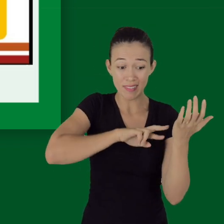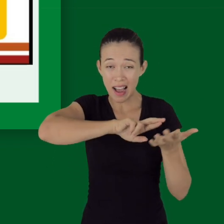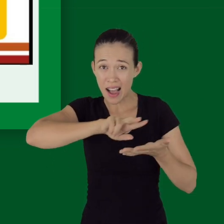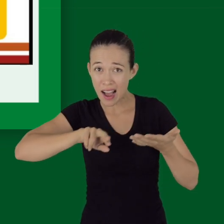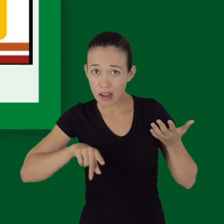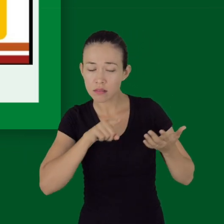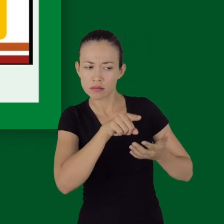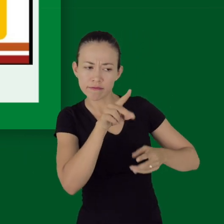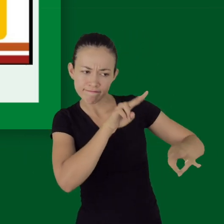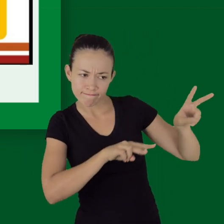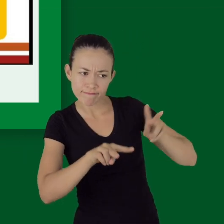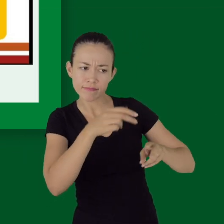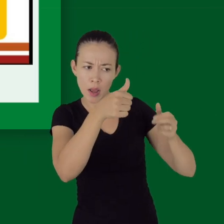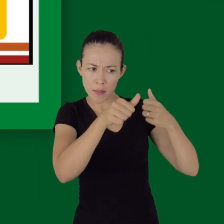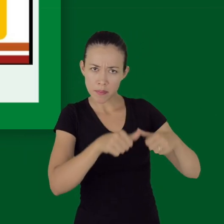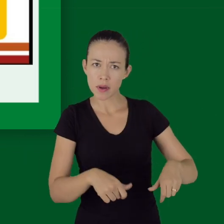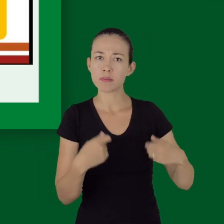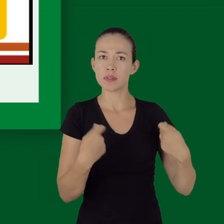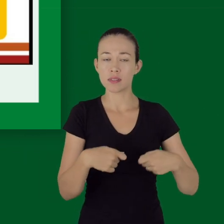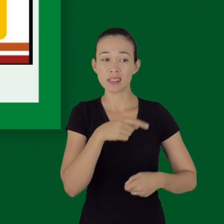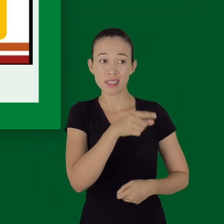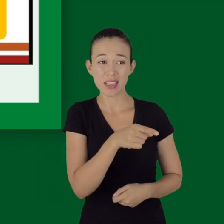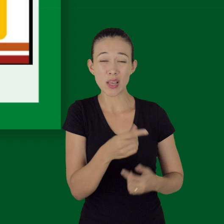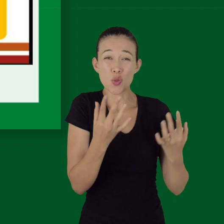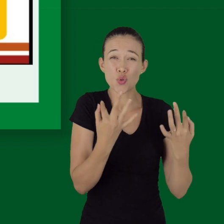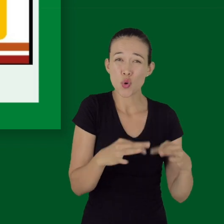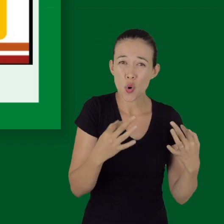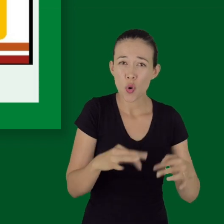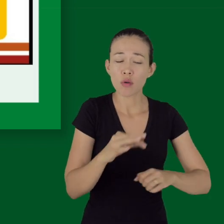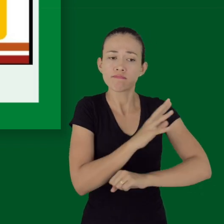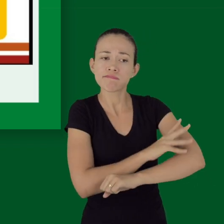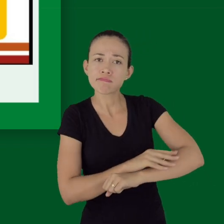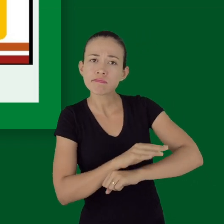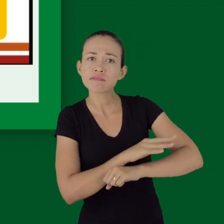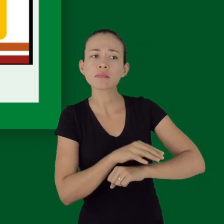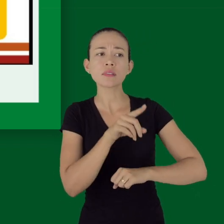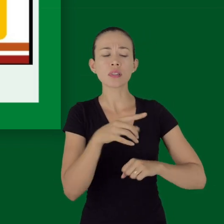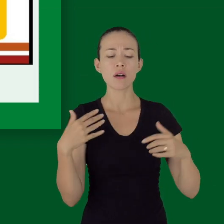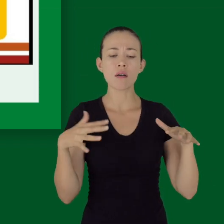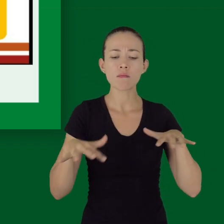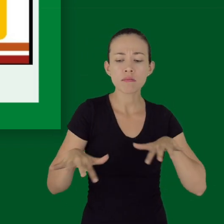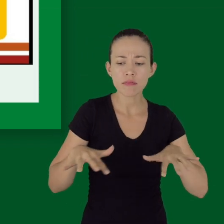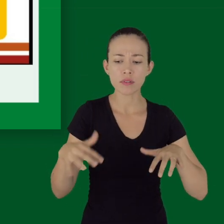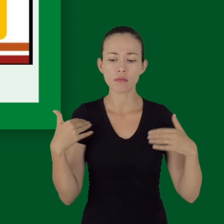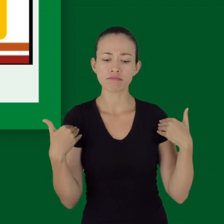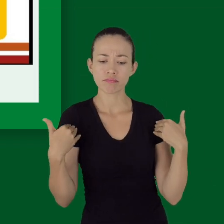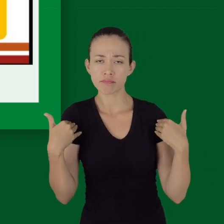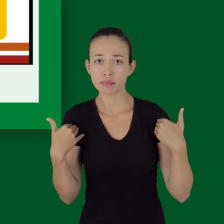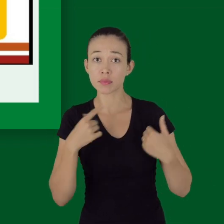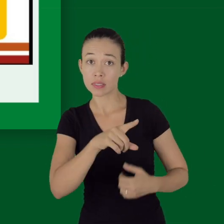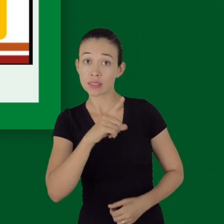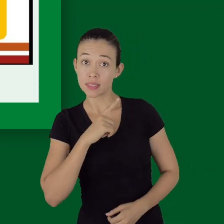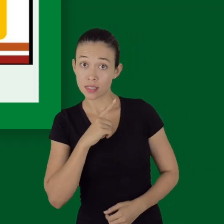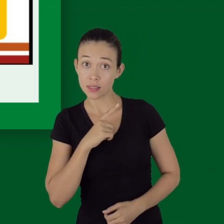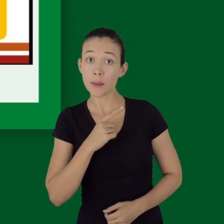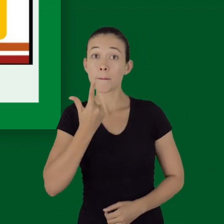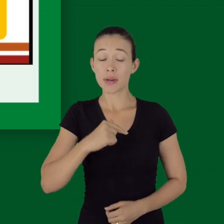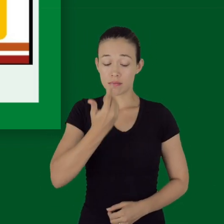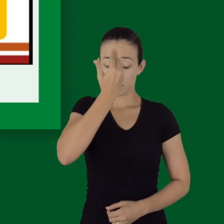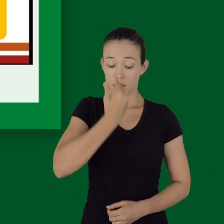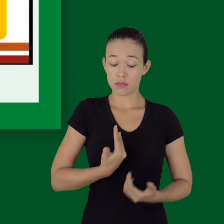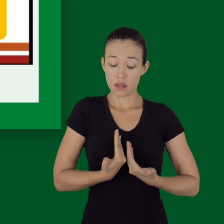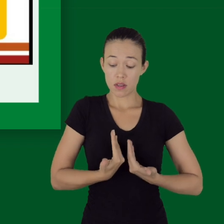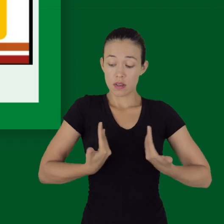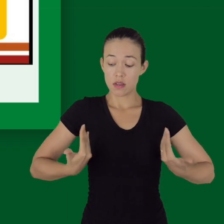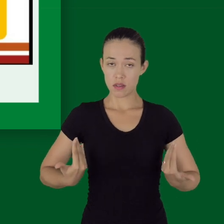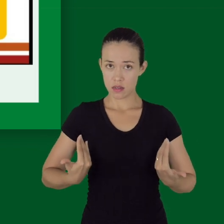sensibilidade e movimento, em todos os níveis, e inclusive de um lado e do outro. aquela